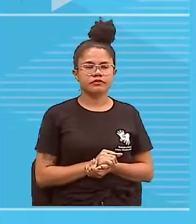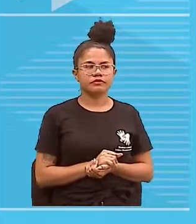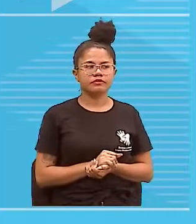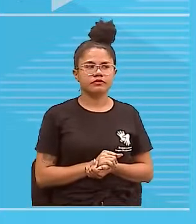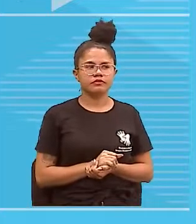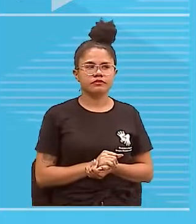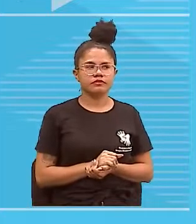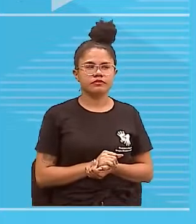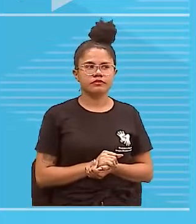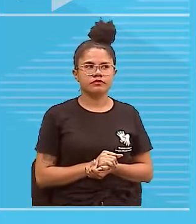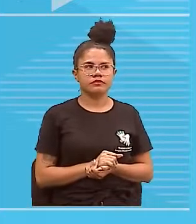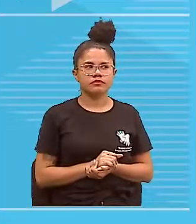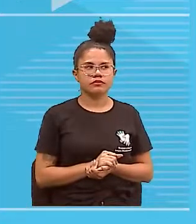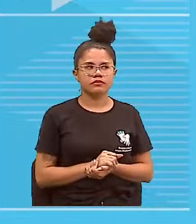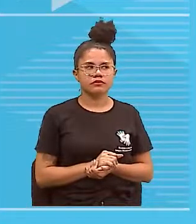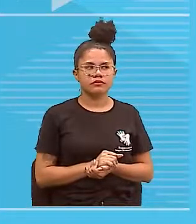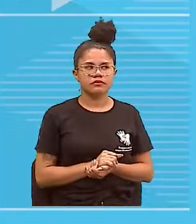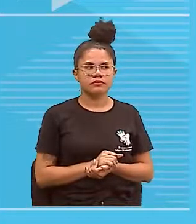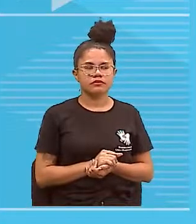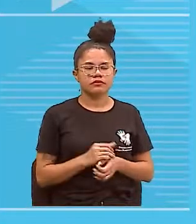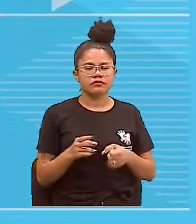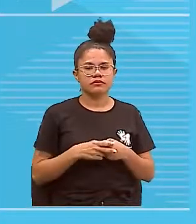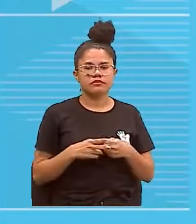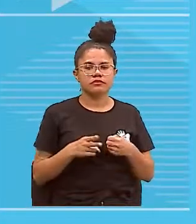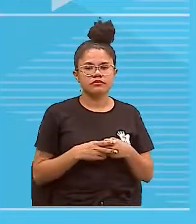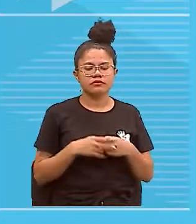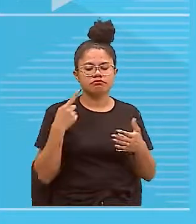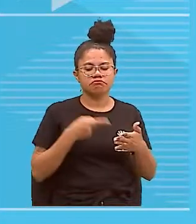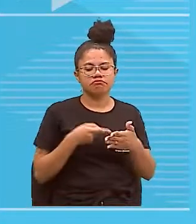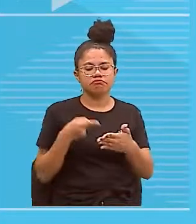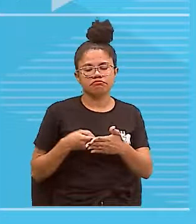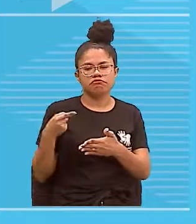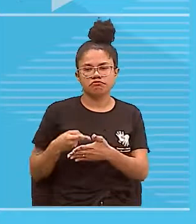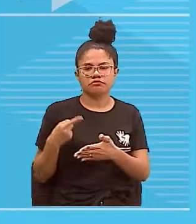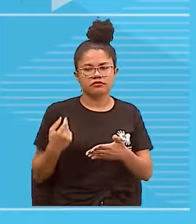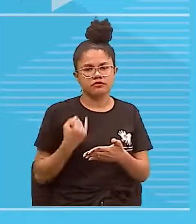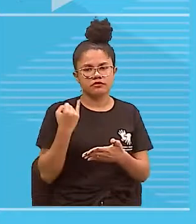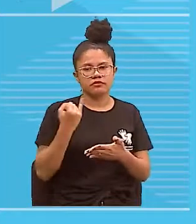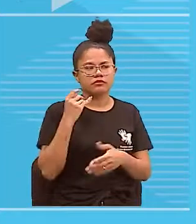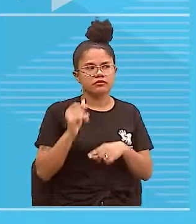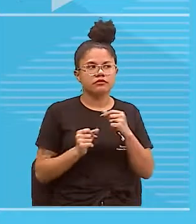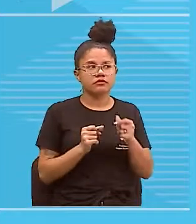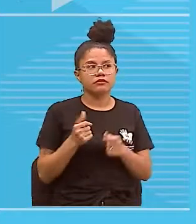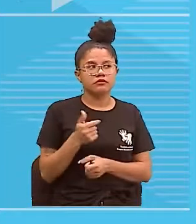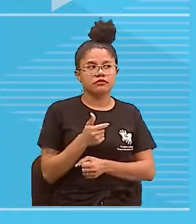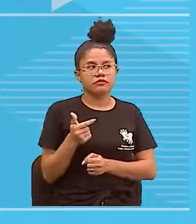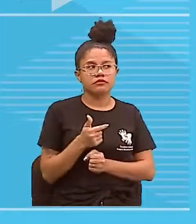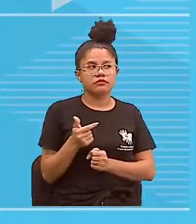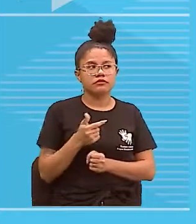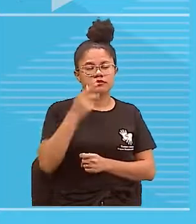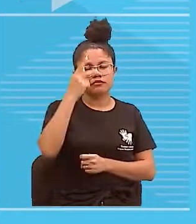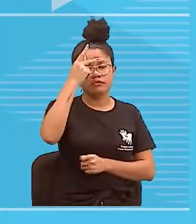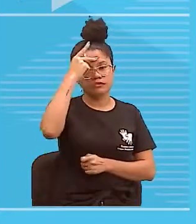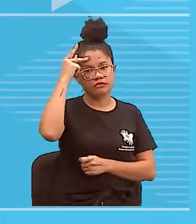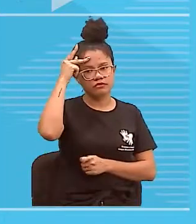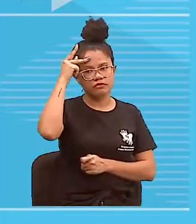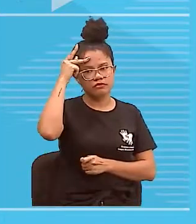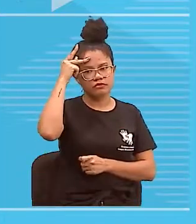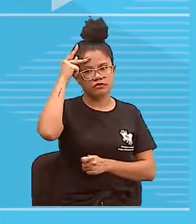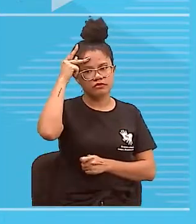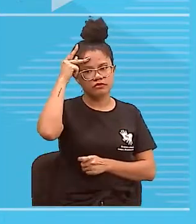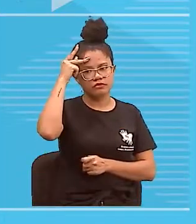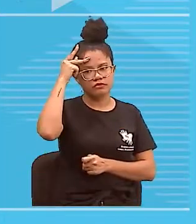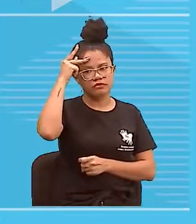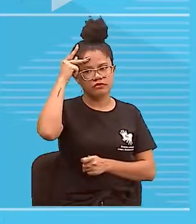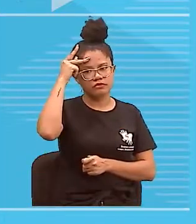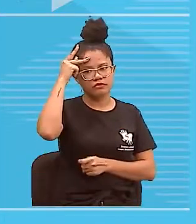e o imperativo ele é essencialmente segunda pessoa quando